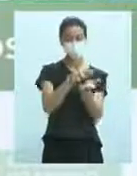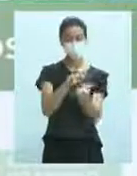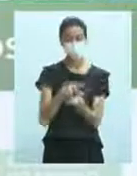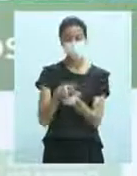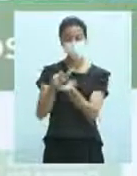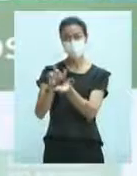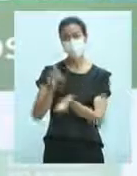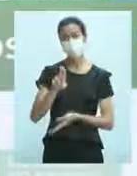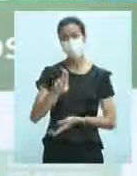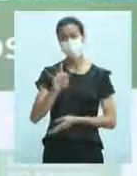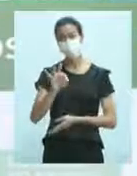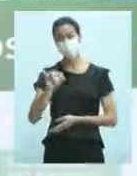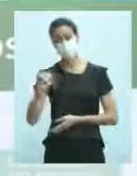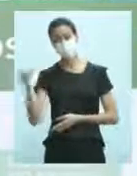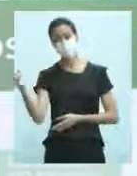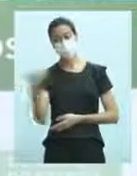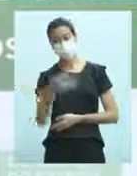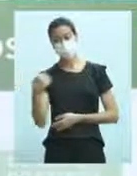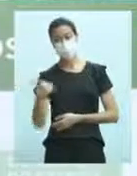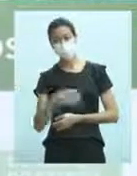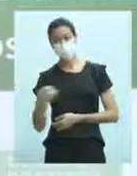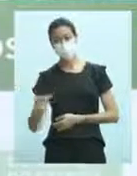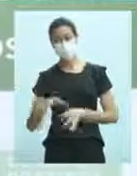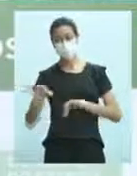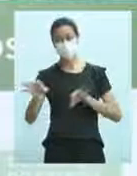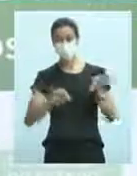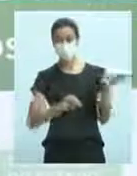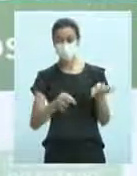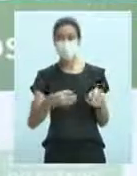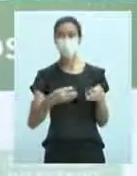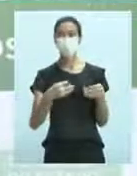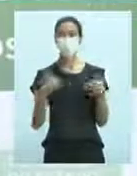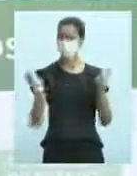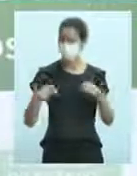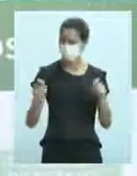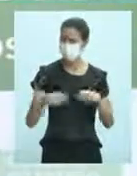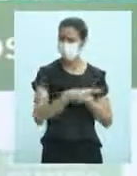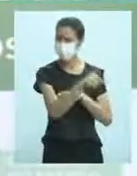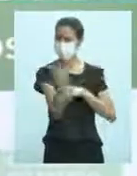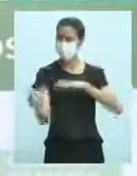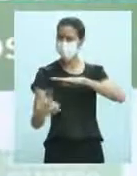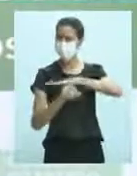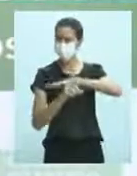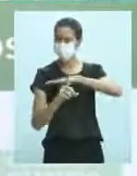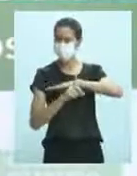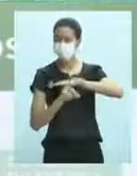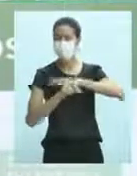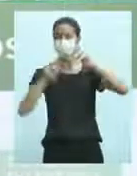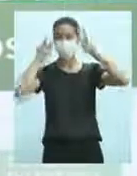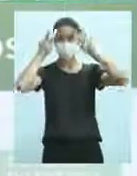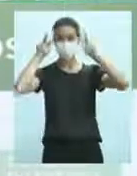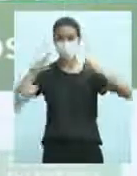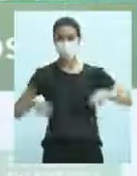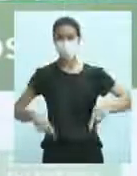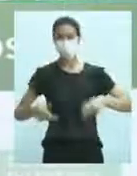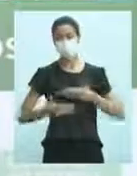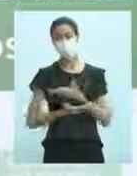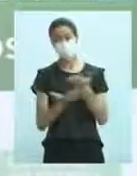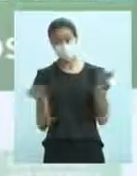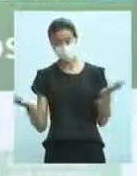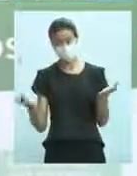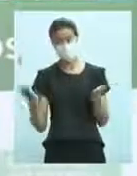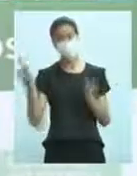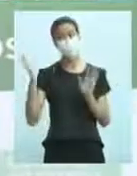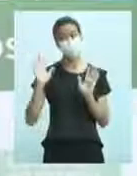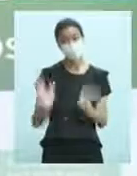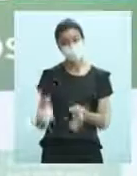ou seja todo conjunto para atender a nossa gente 211 leis novas acrescidos aos